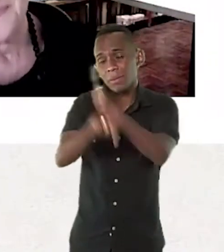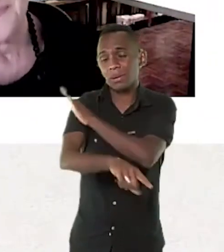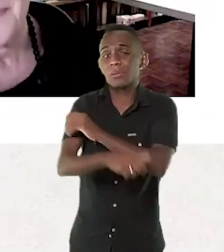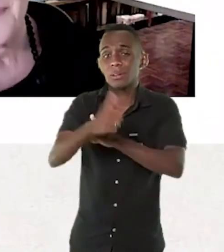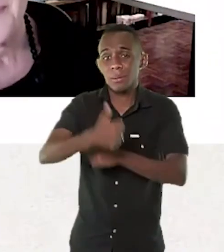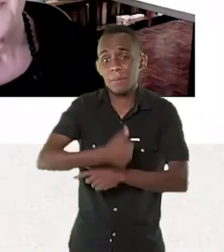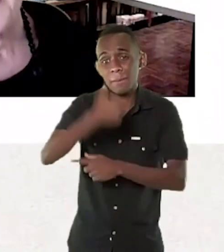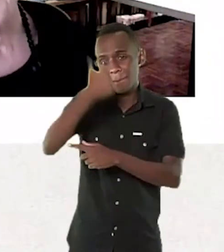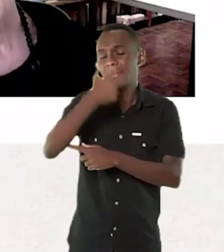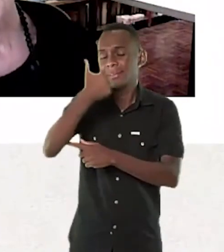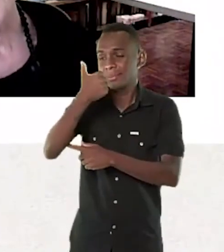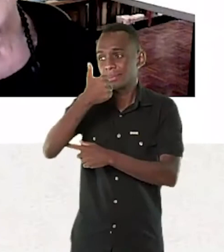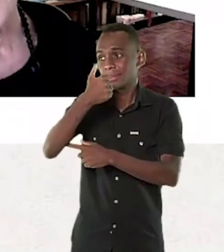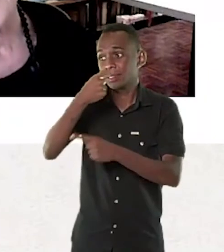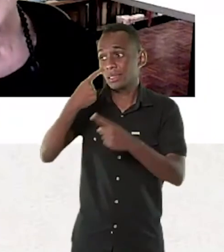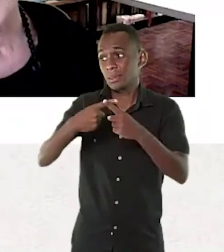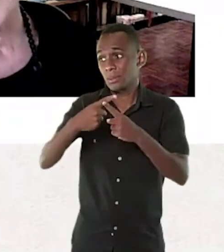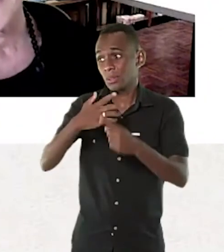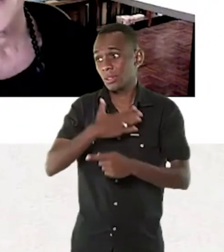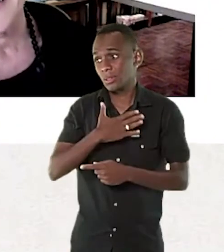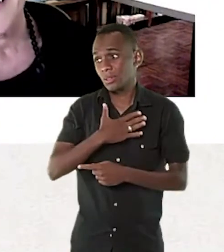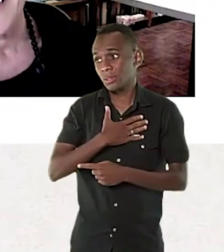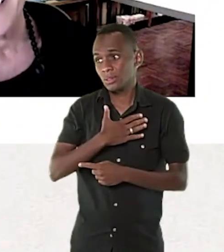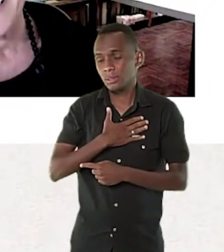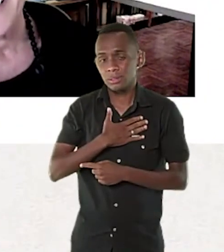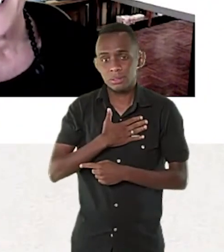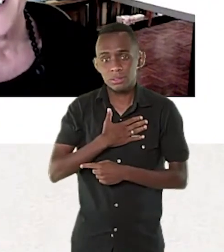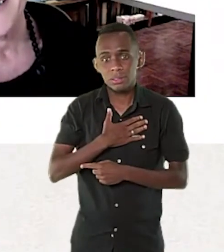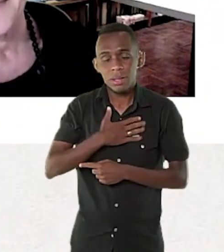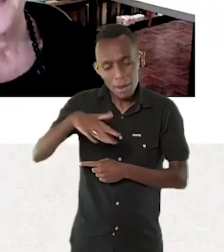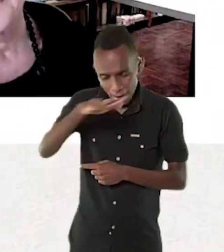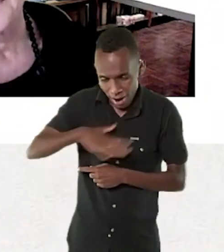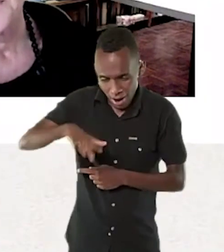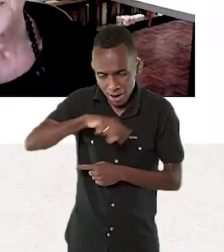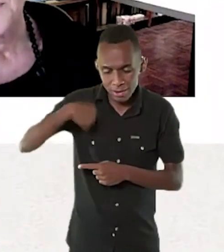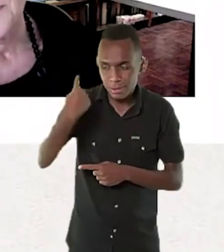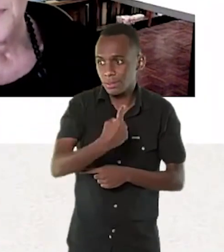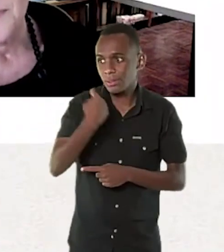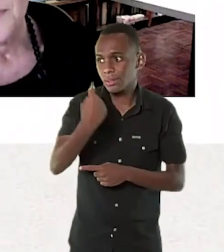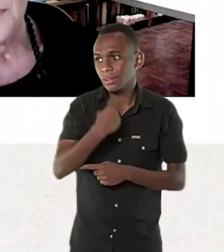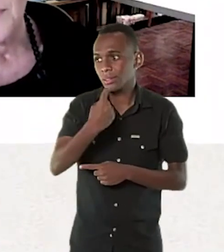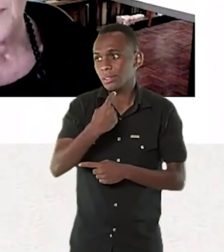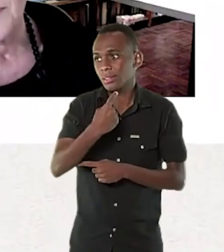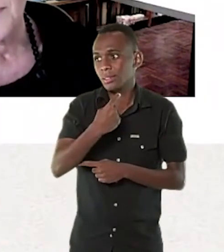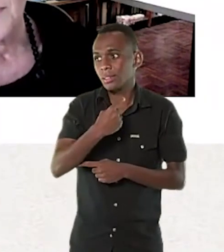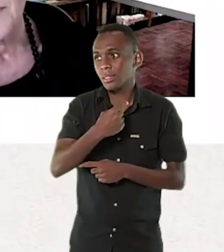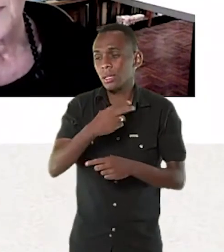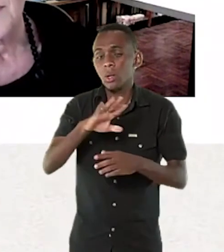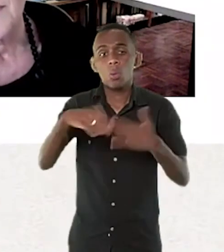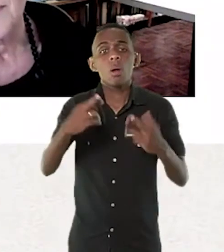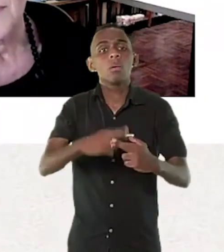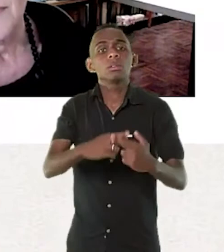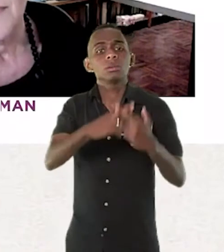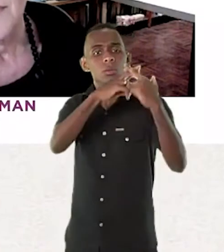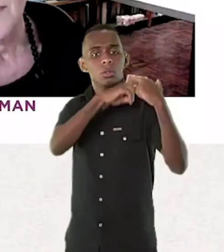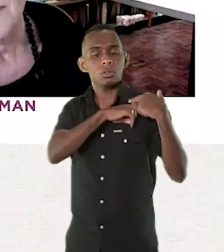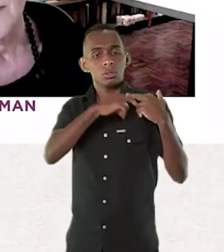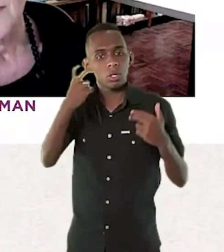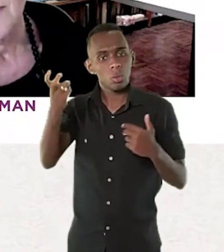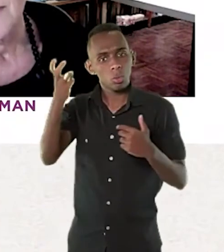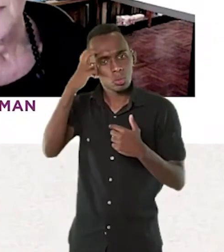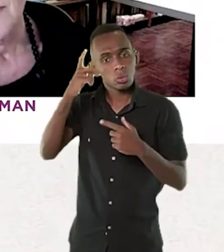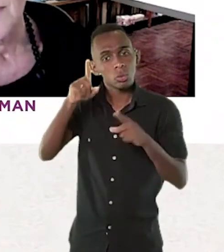porque eu sei que a sua praia é a minha praia. Qual é o papel da cultura e da